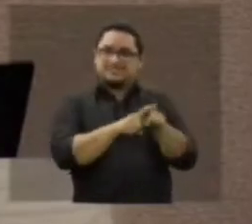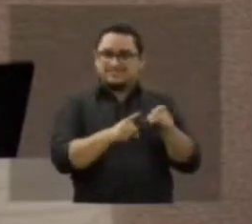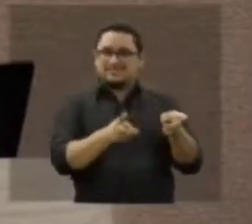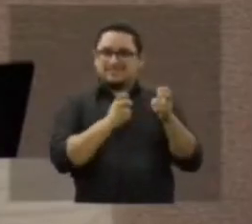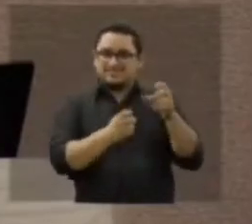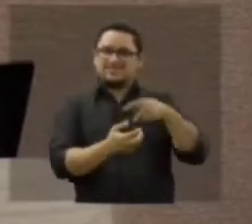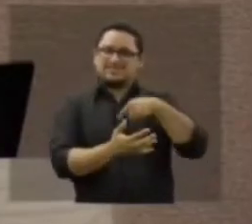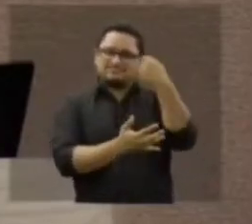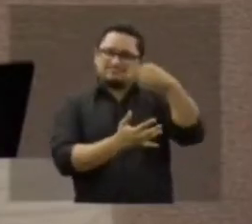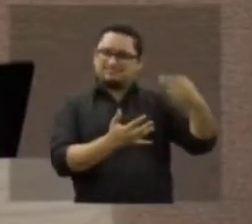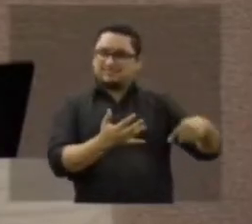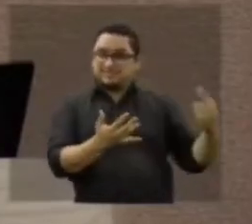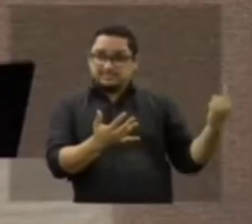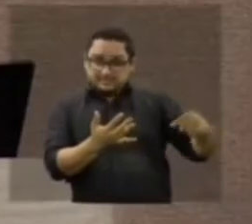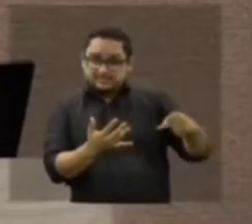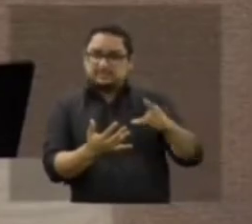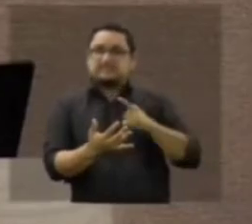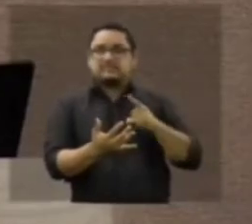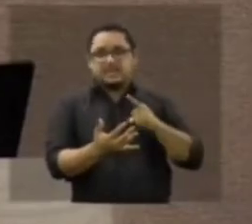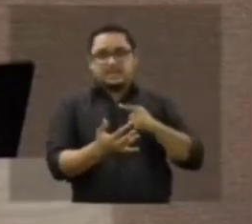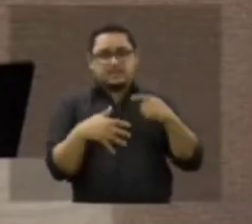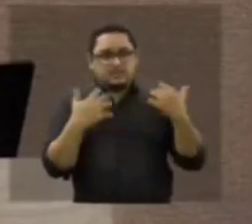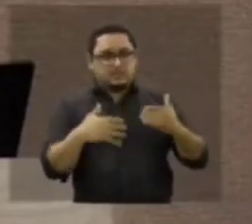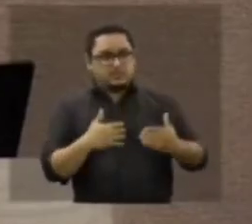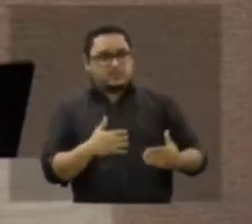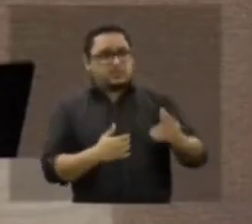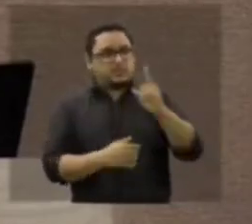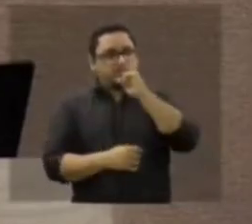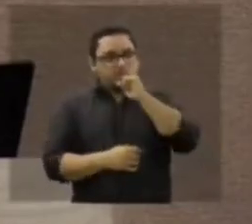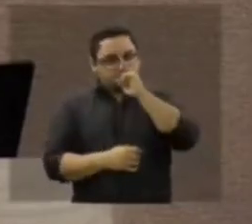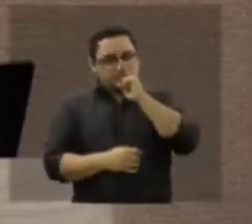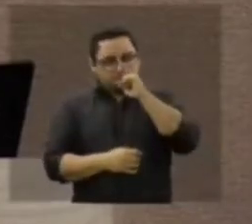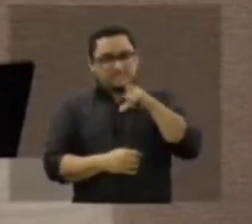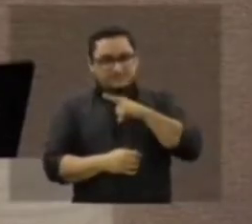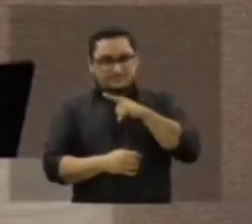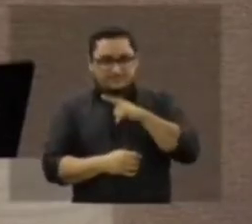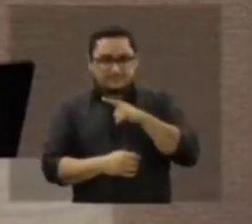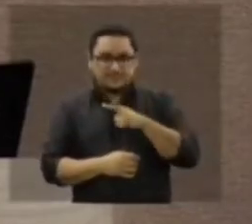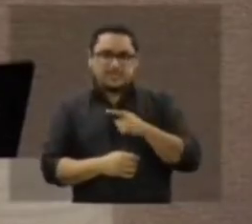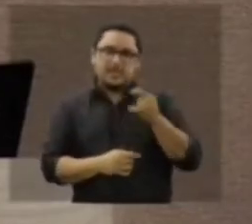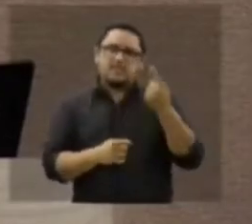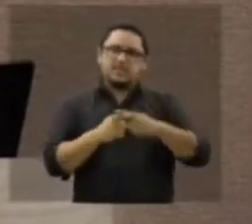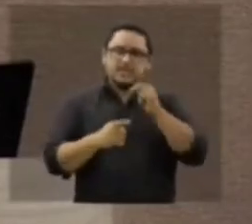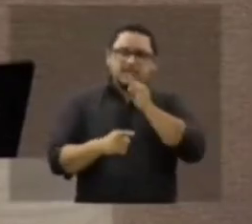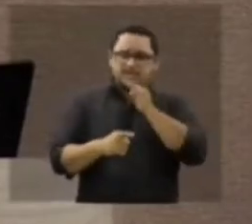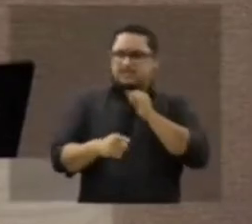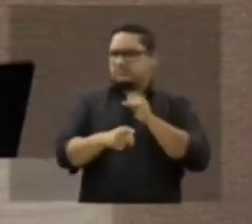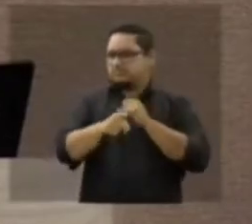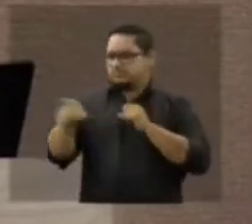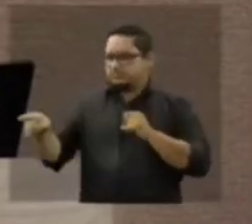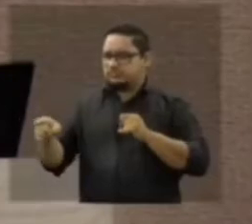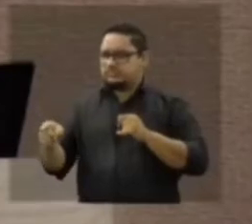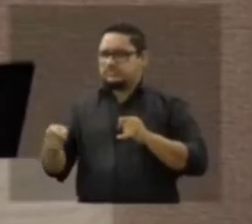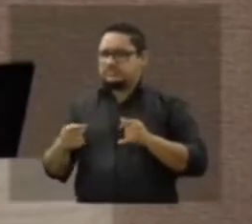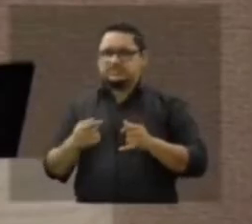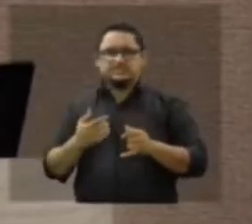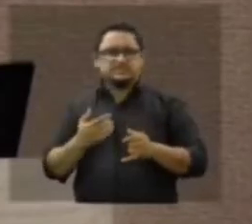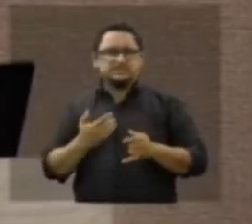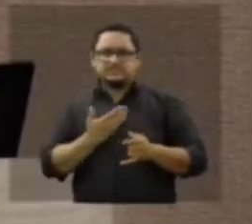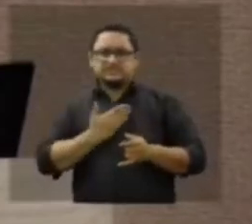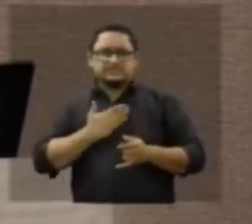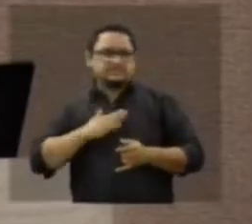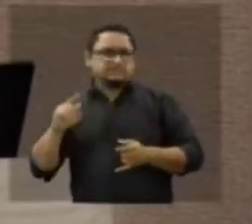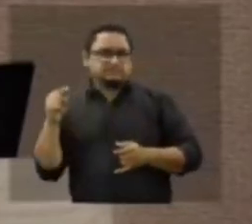desafios e os tempos sombrios diante dos quais estamos hoje a onda de antissemitismo que sola parte dos